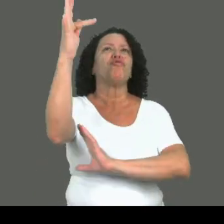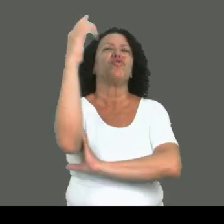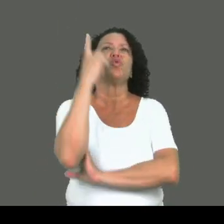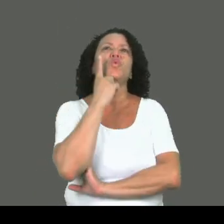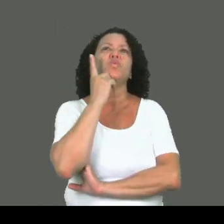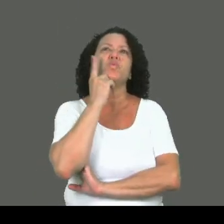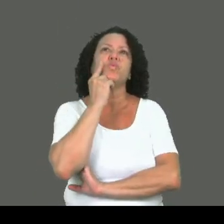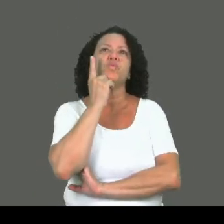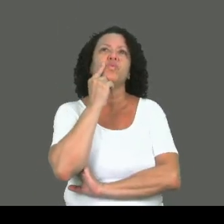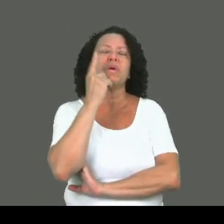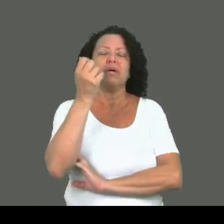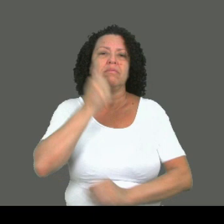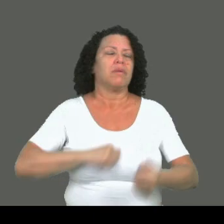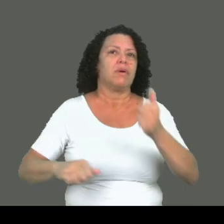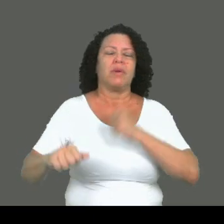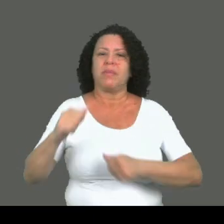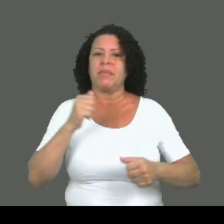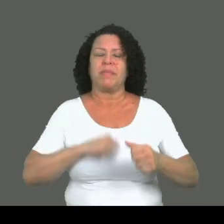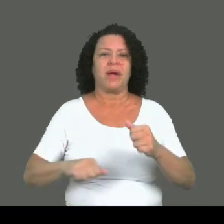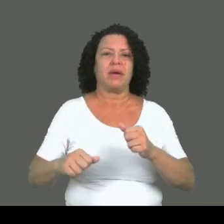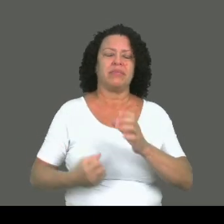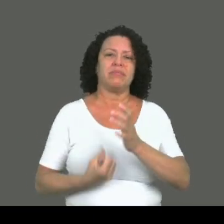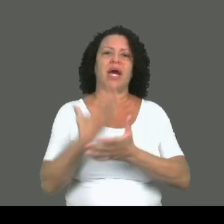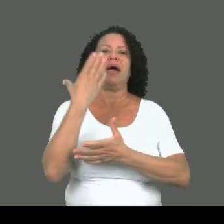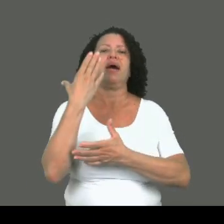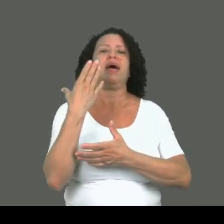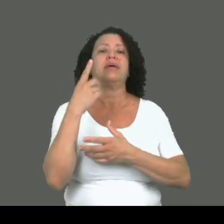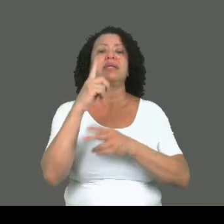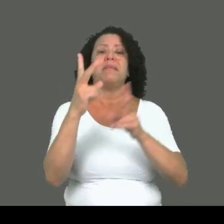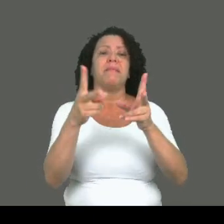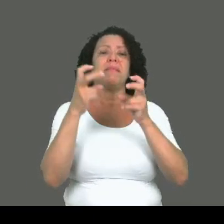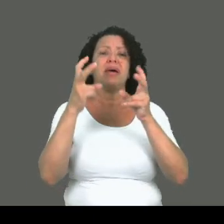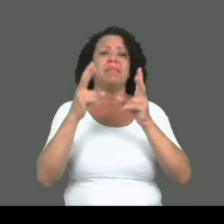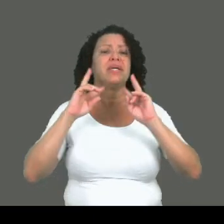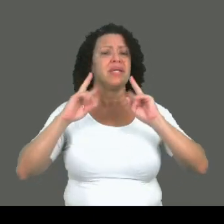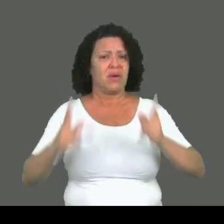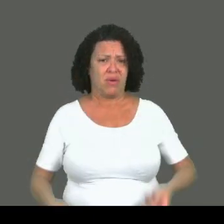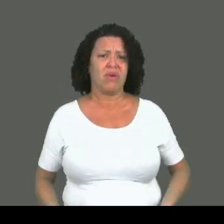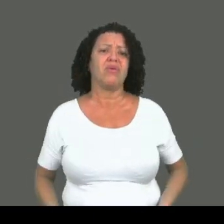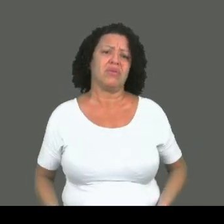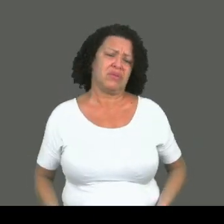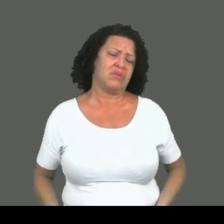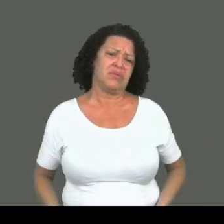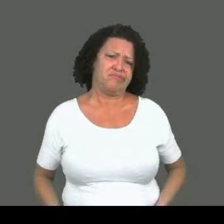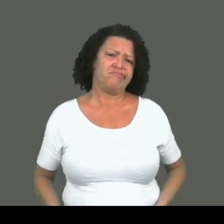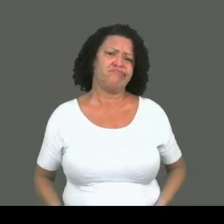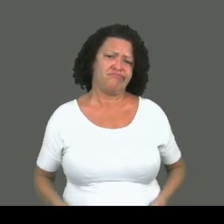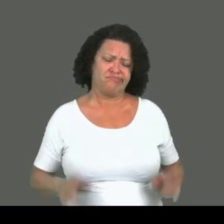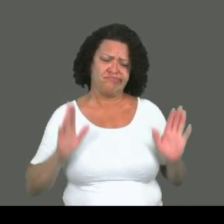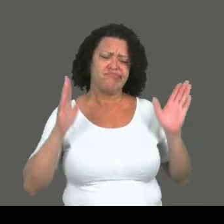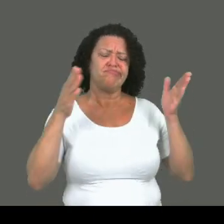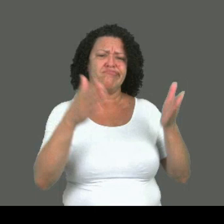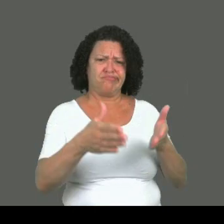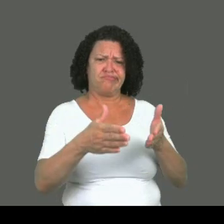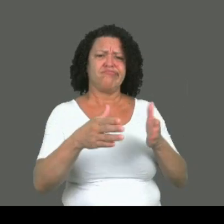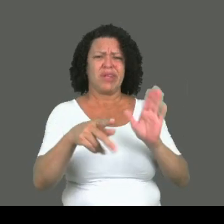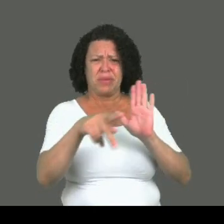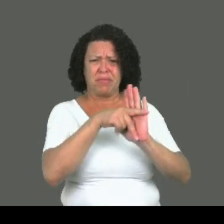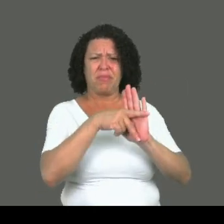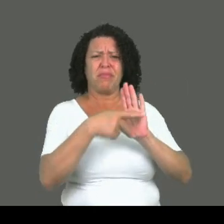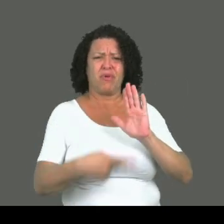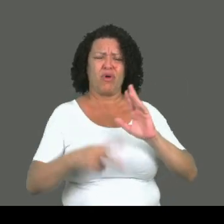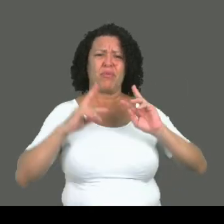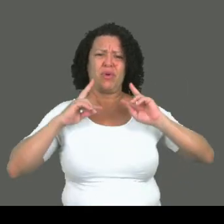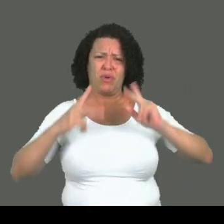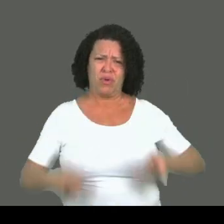essa ansiedade toda, ela é uma percepção da humanidade, né? Exclusivamente da humanidade, né? Esse